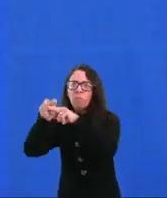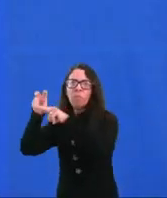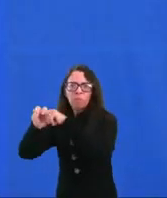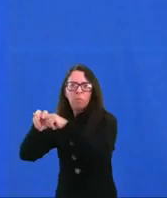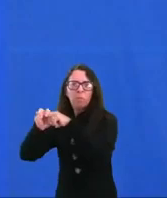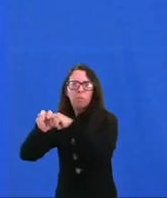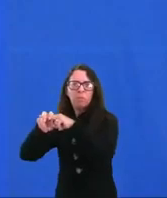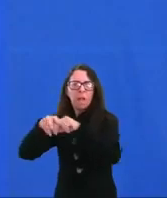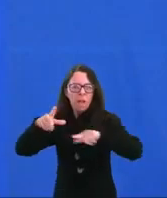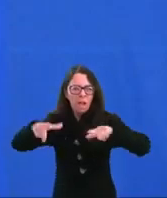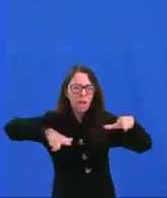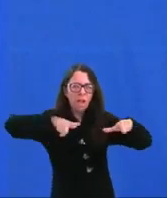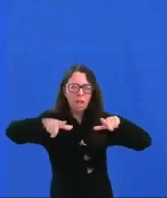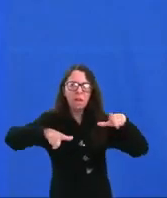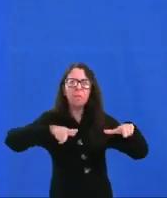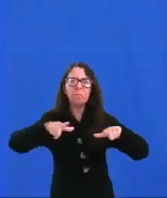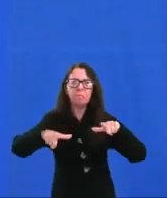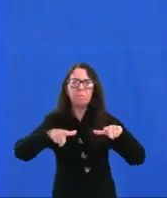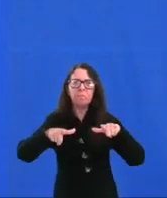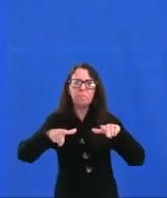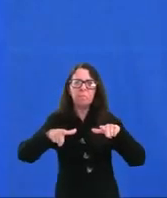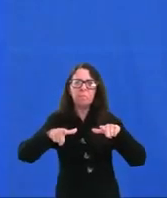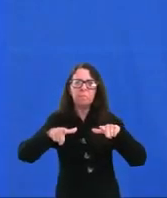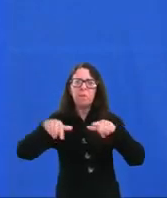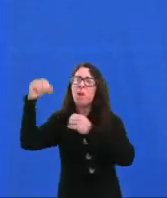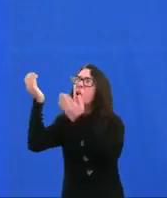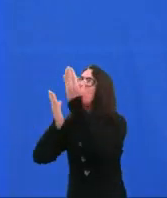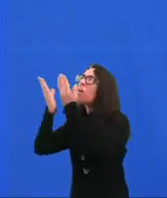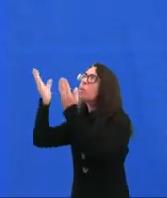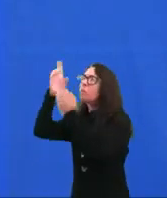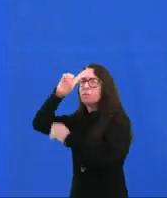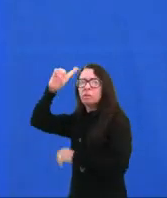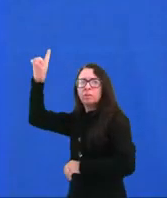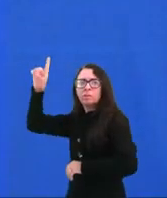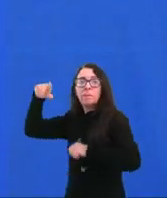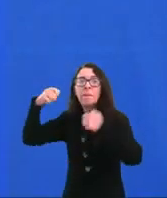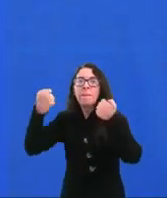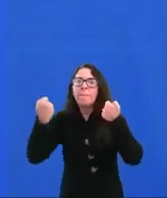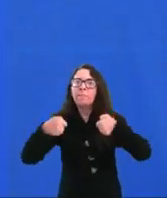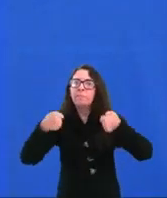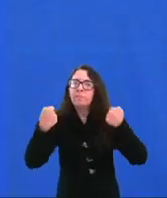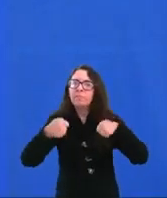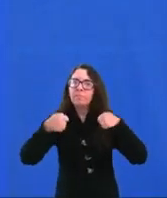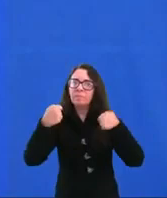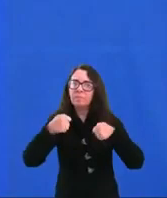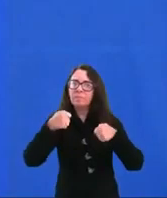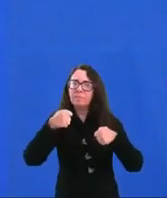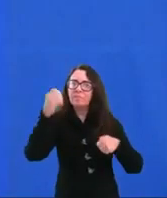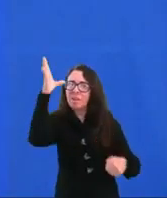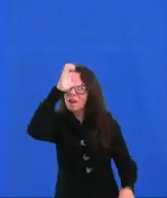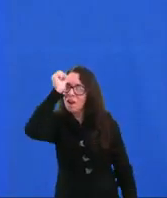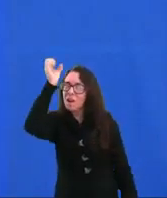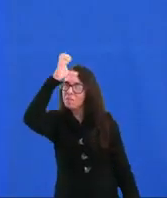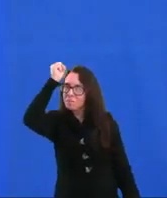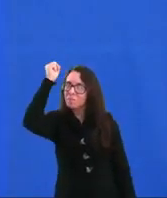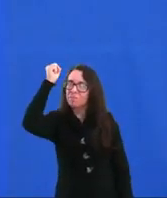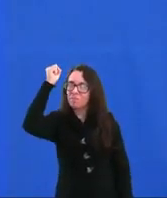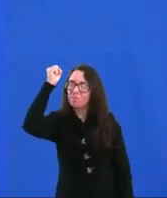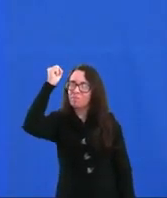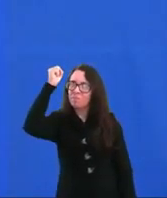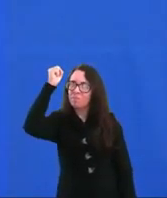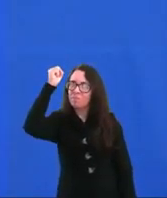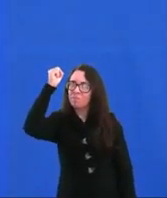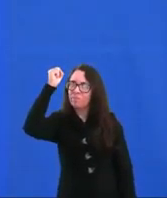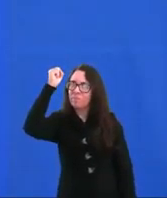que só Deus pode fazer. Amados, na Bíblia, Deus dava visão e capacitava